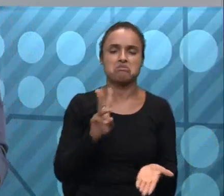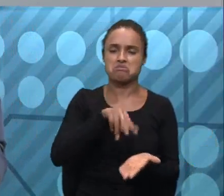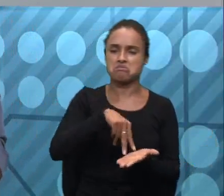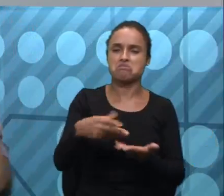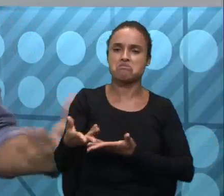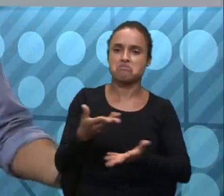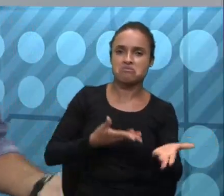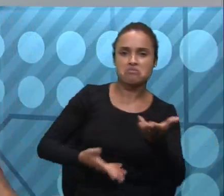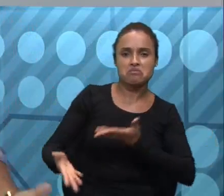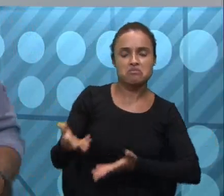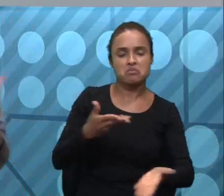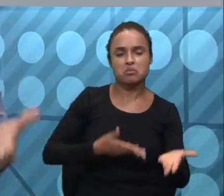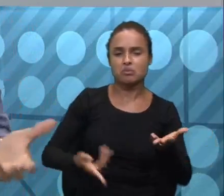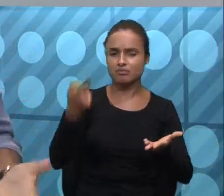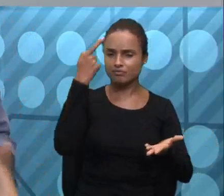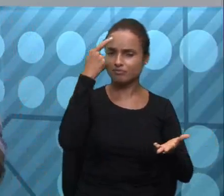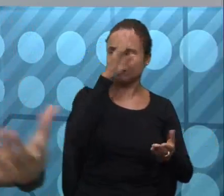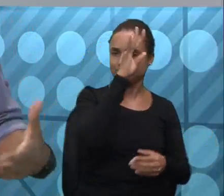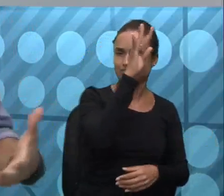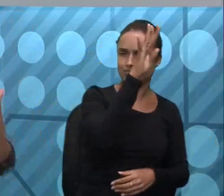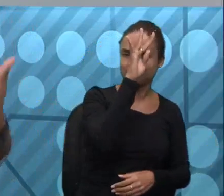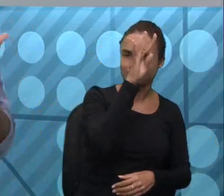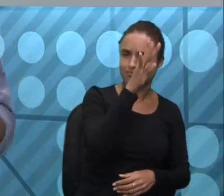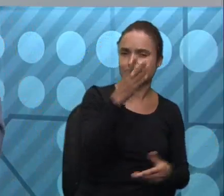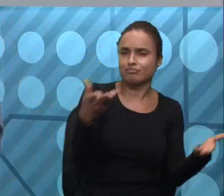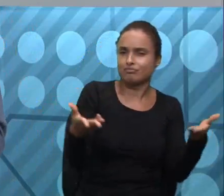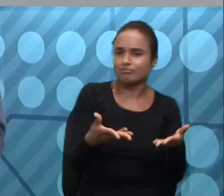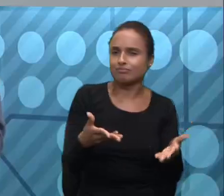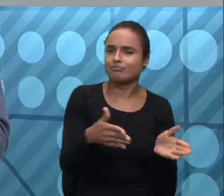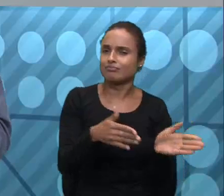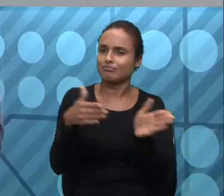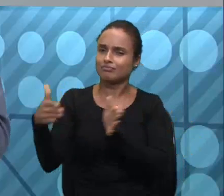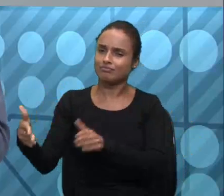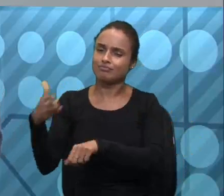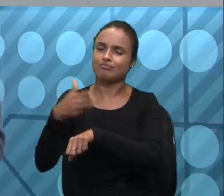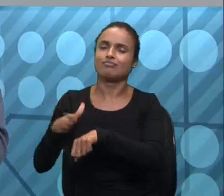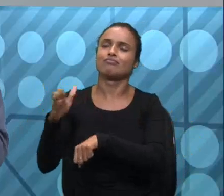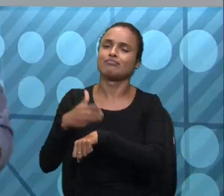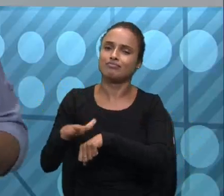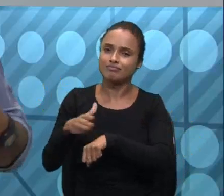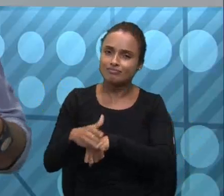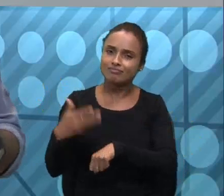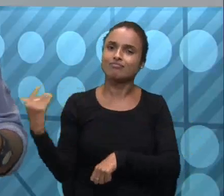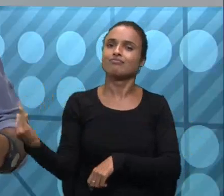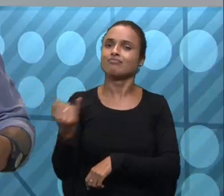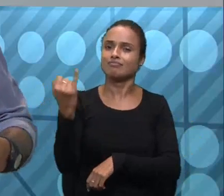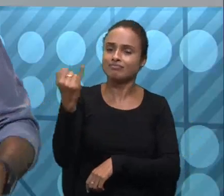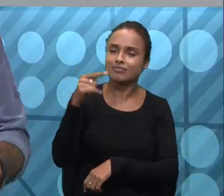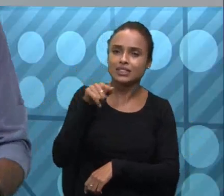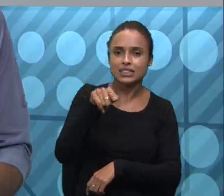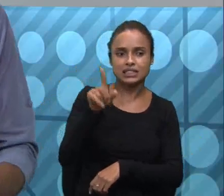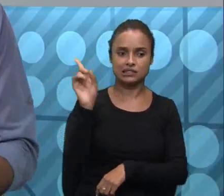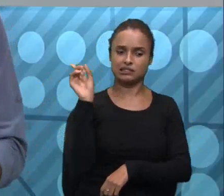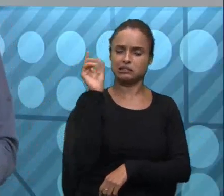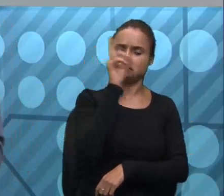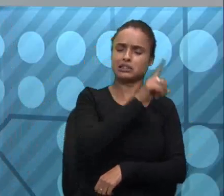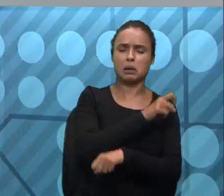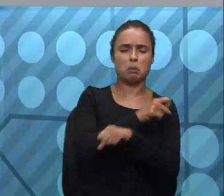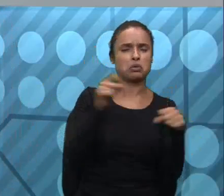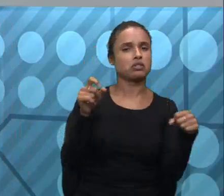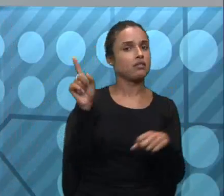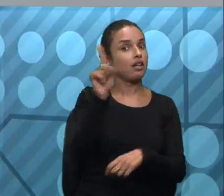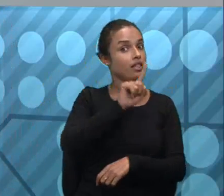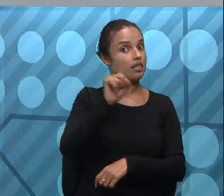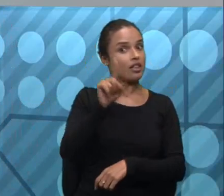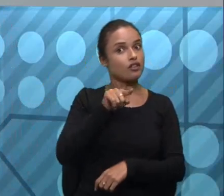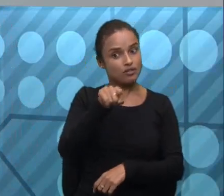na aplicação de todo aquele conteúdo. É isso que eu falo. É importante que você se engaje e que participe. Ao invés de pensar que é difícil, ir lá e fazer. É